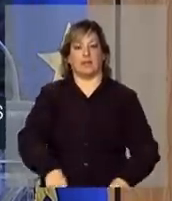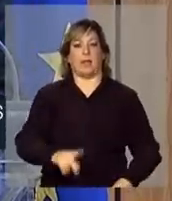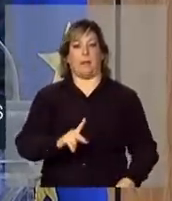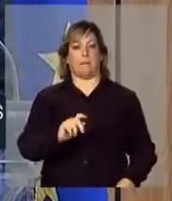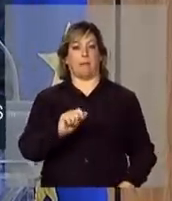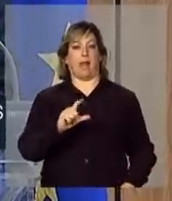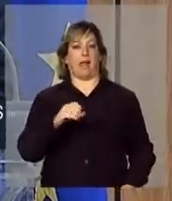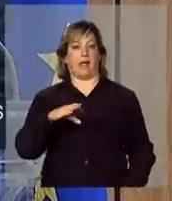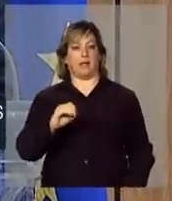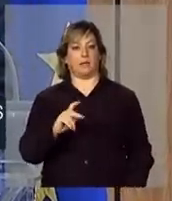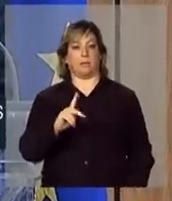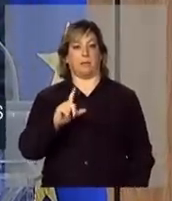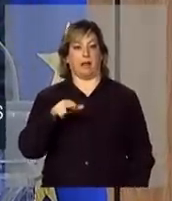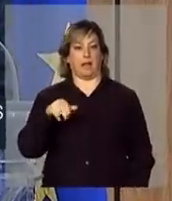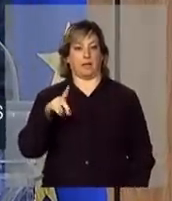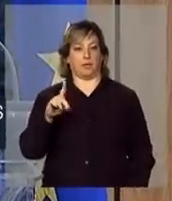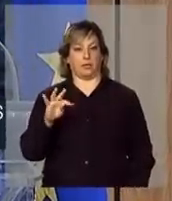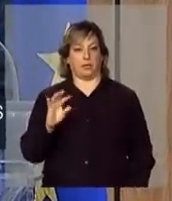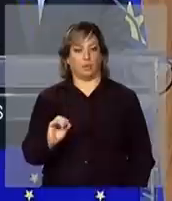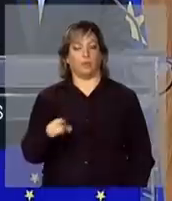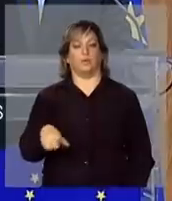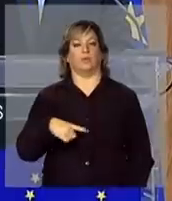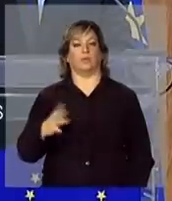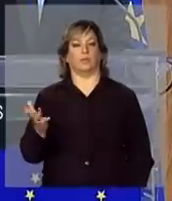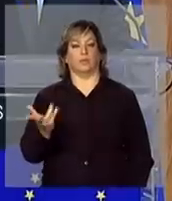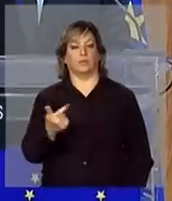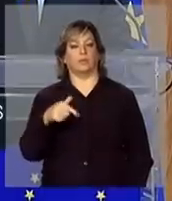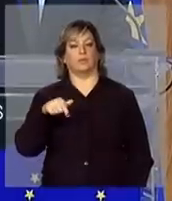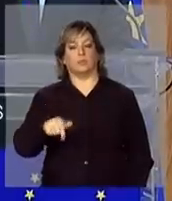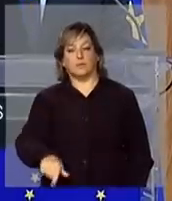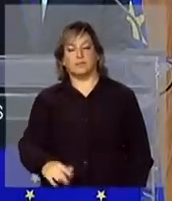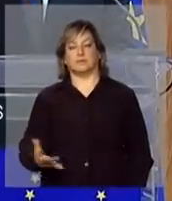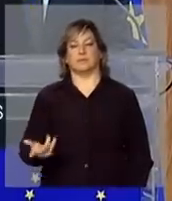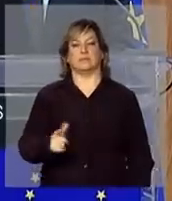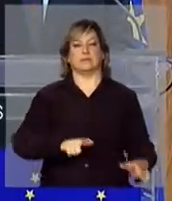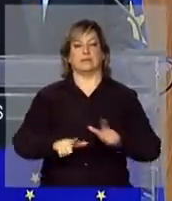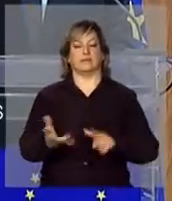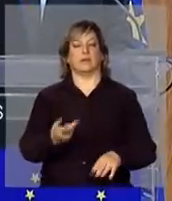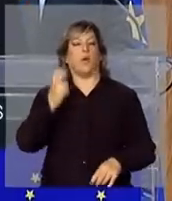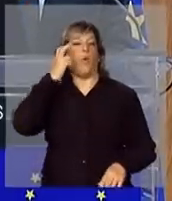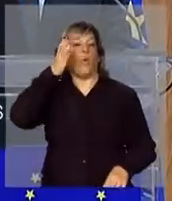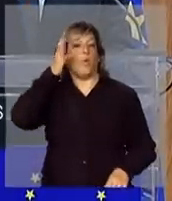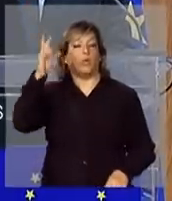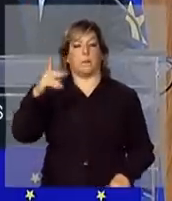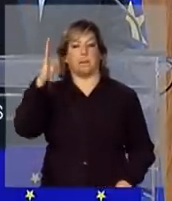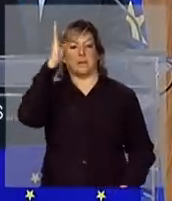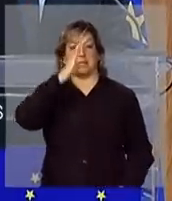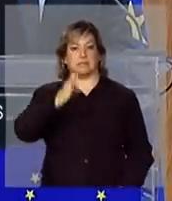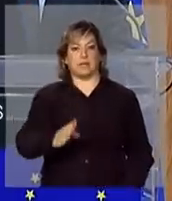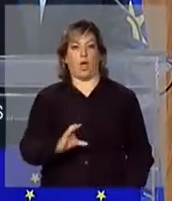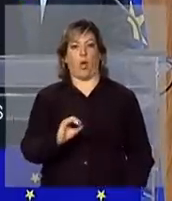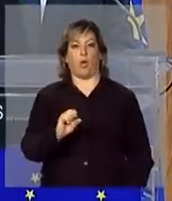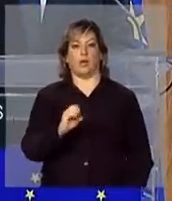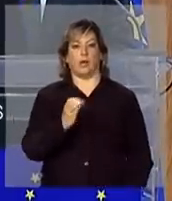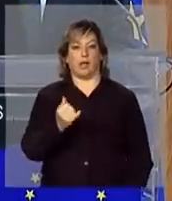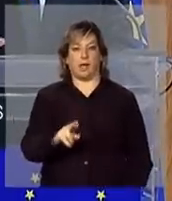Planalto, uma das grandes obras desse expoente máximo da cultura brasileira que foi Oscar